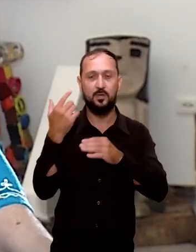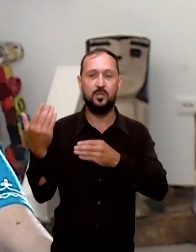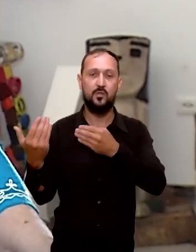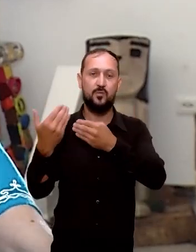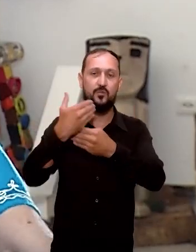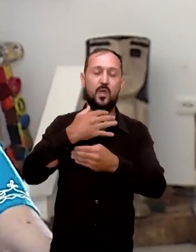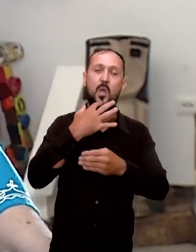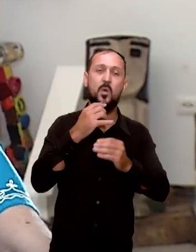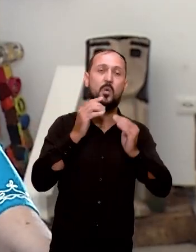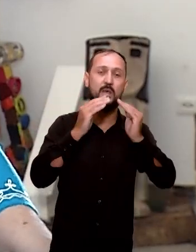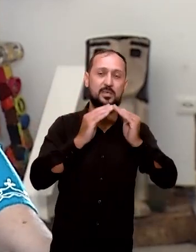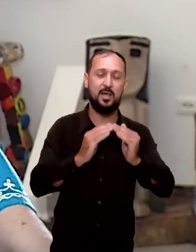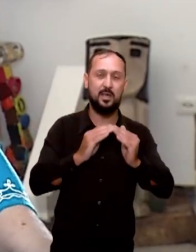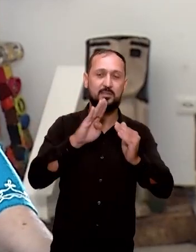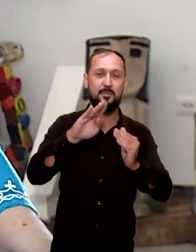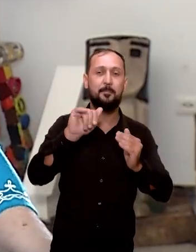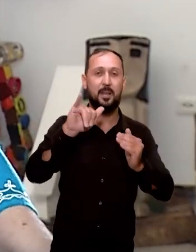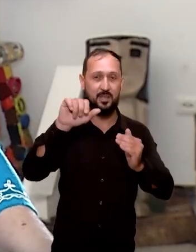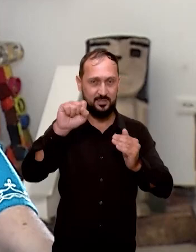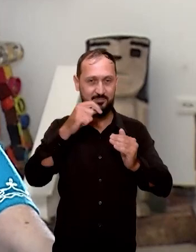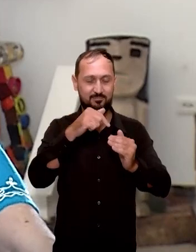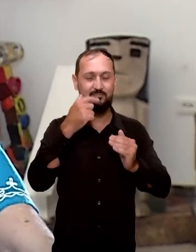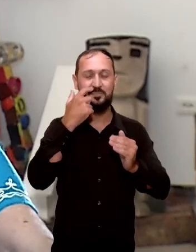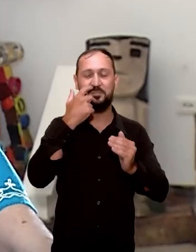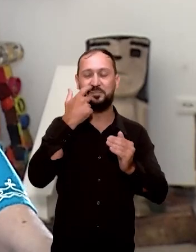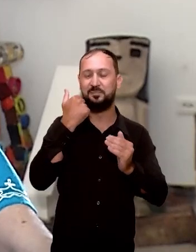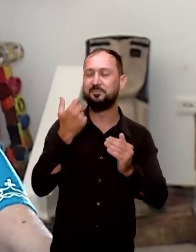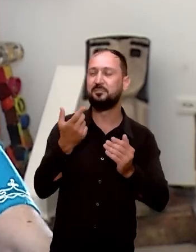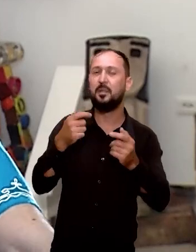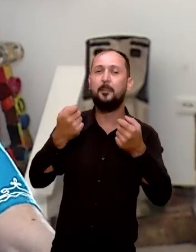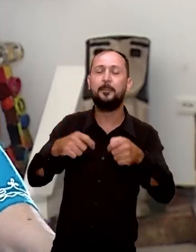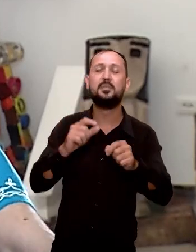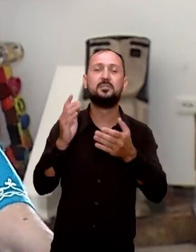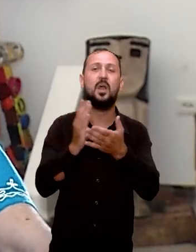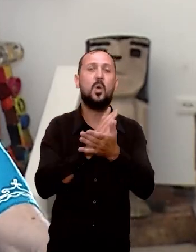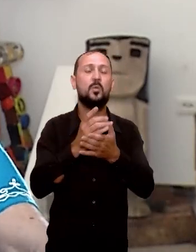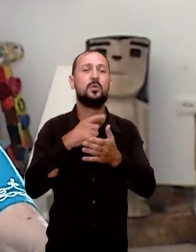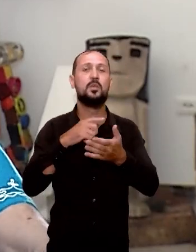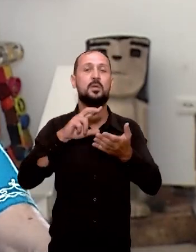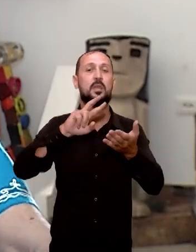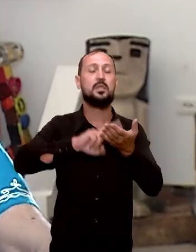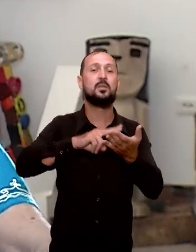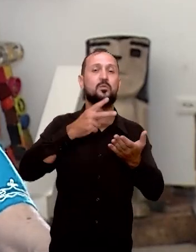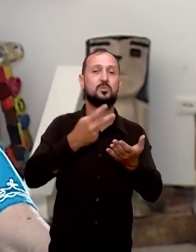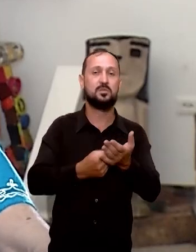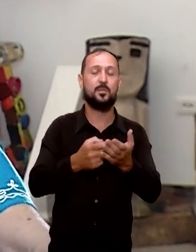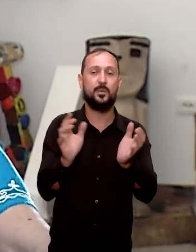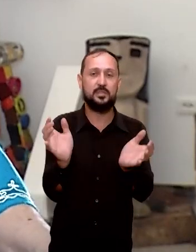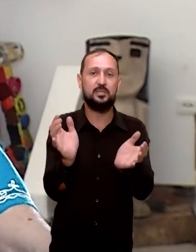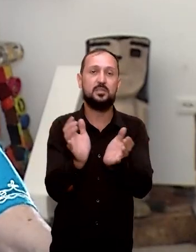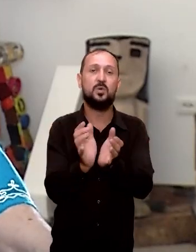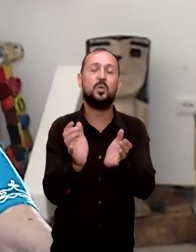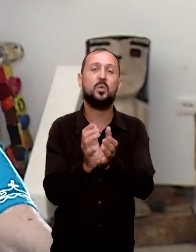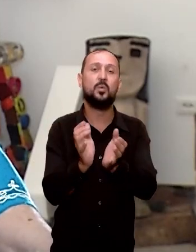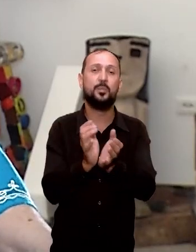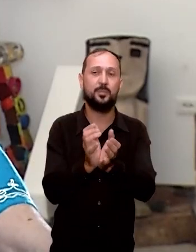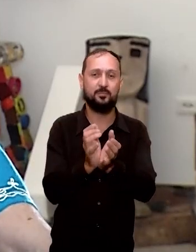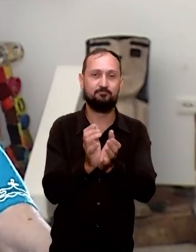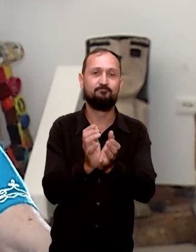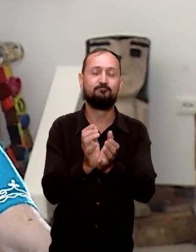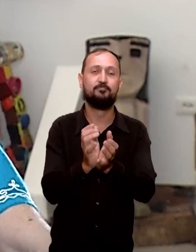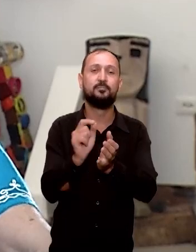que estava visitando a Morada dos Baís, e aí eles precisavam de alguém que traduzisse para esse